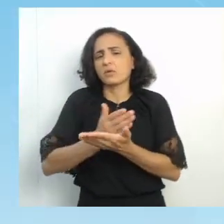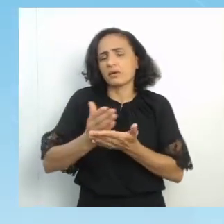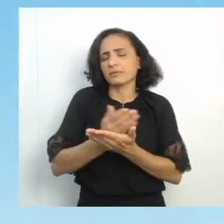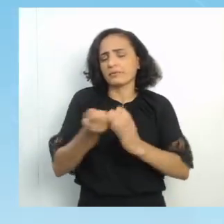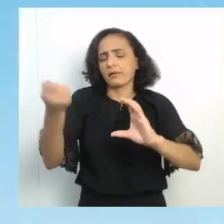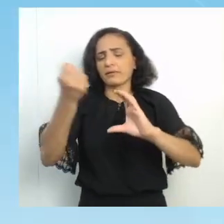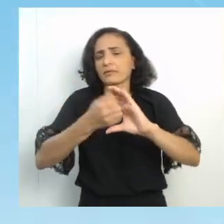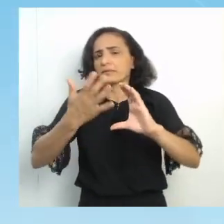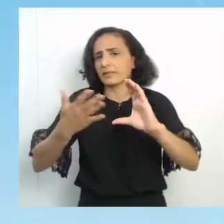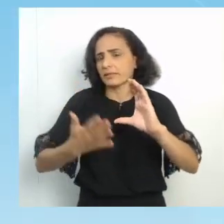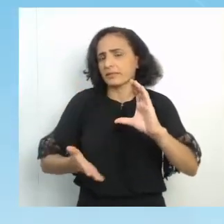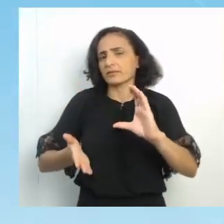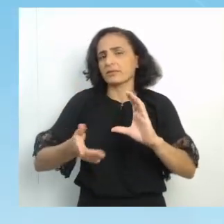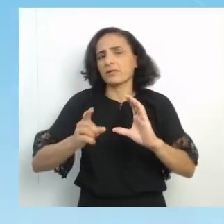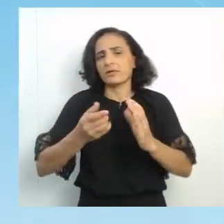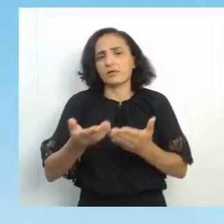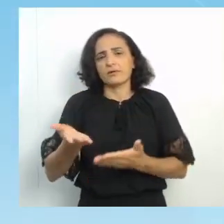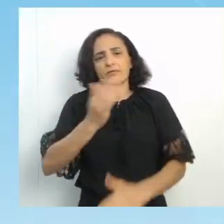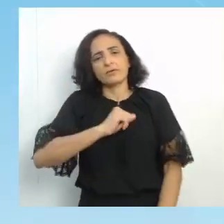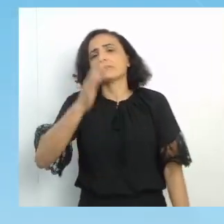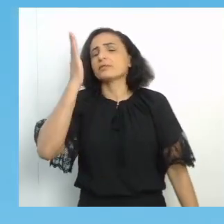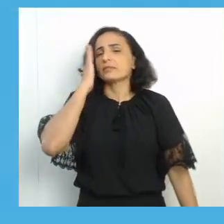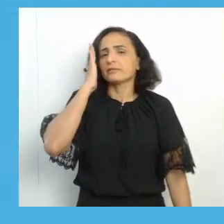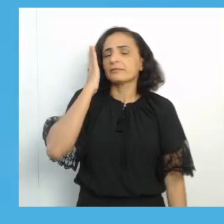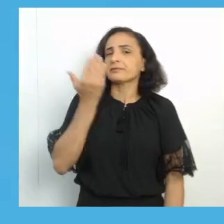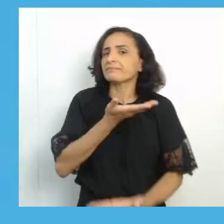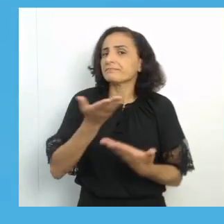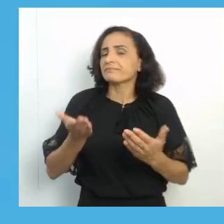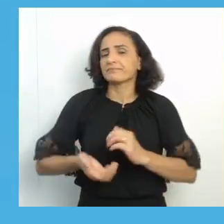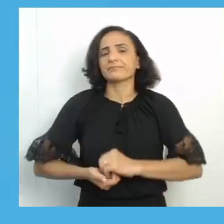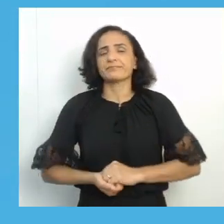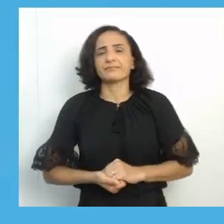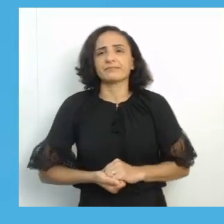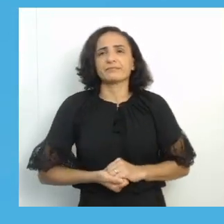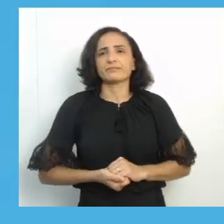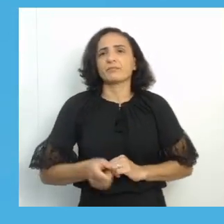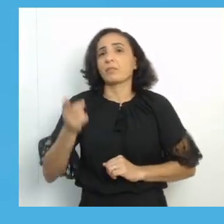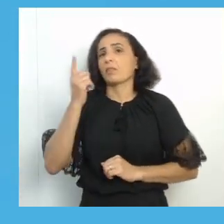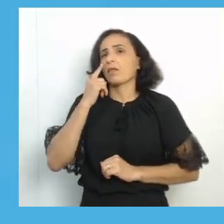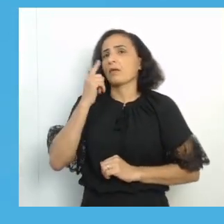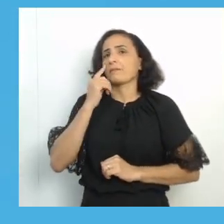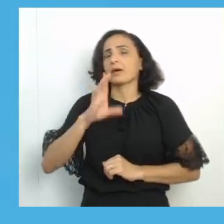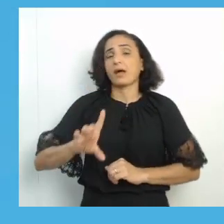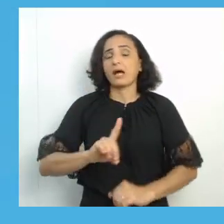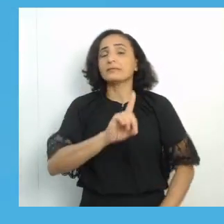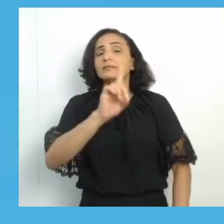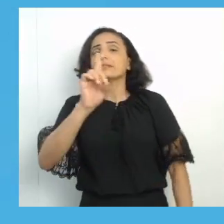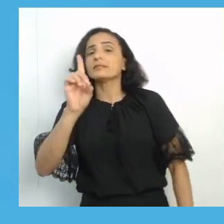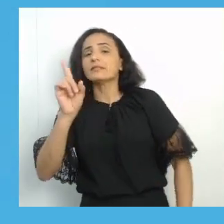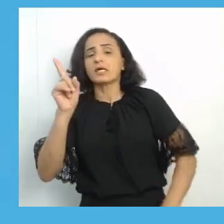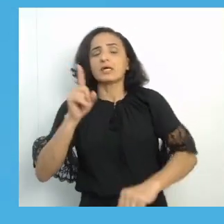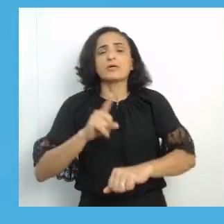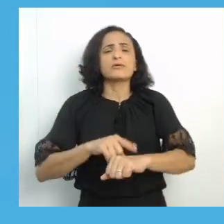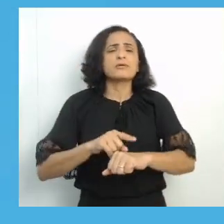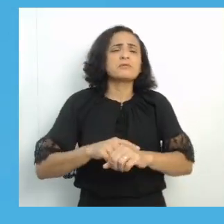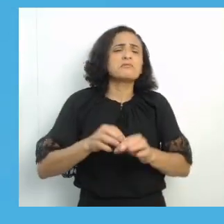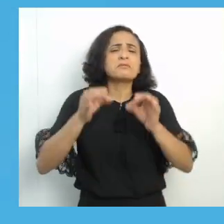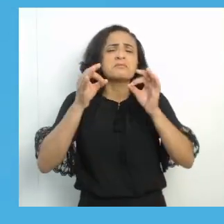Bora ver esses aspectos. Por exemplo, prazo de validade do medicamento,